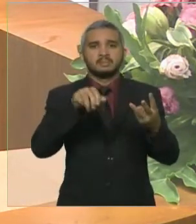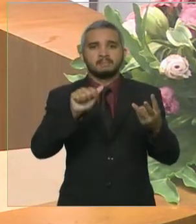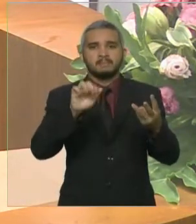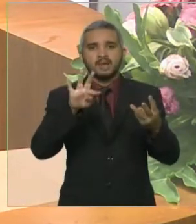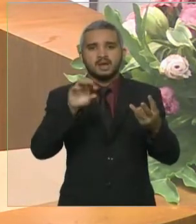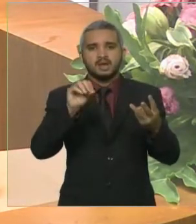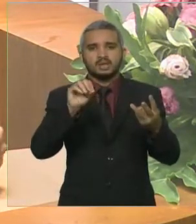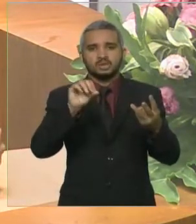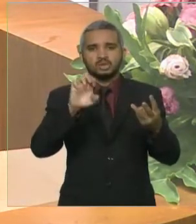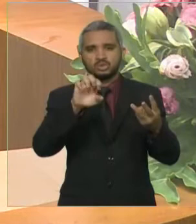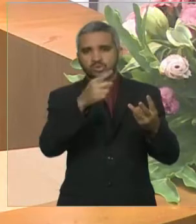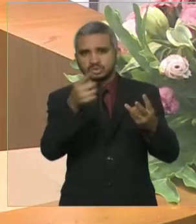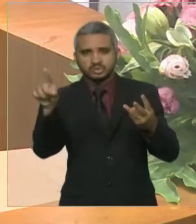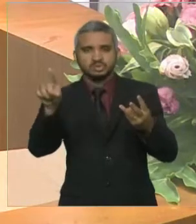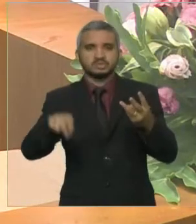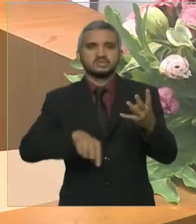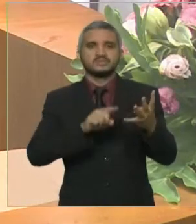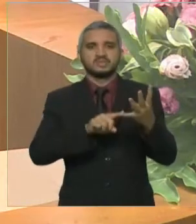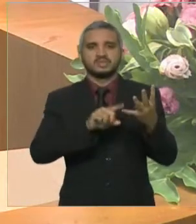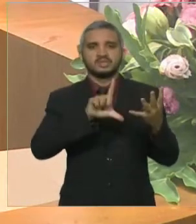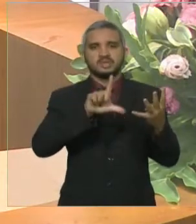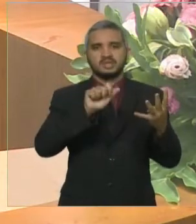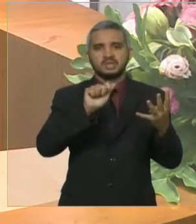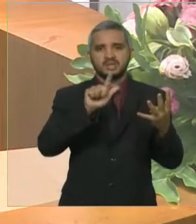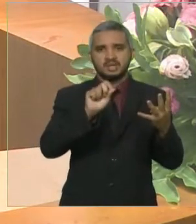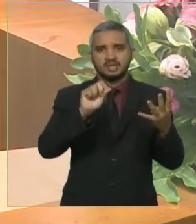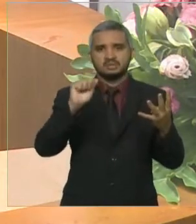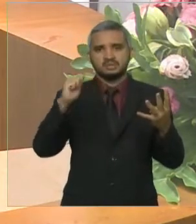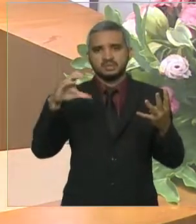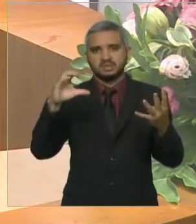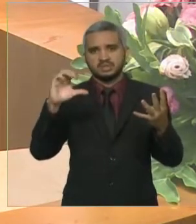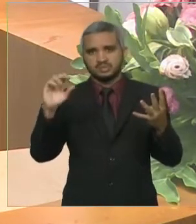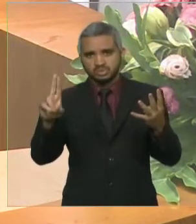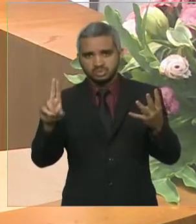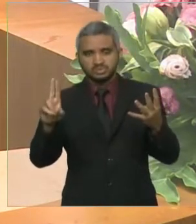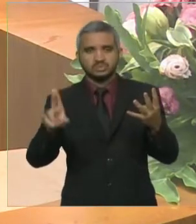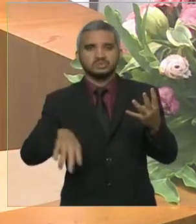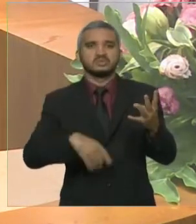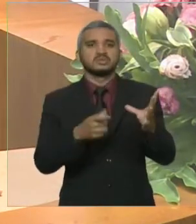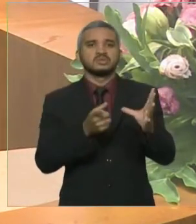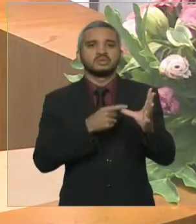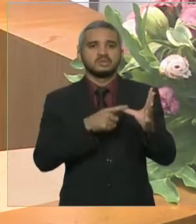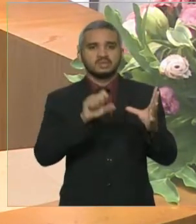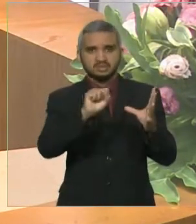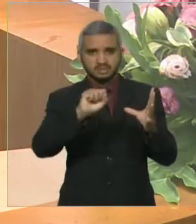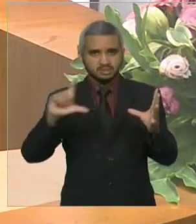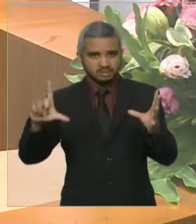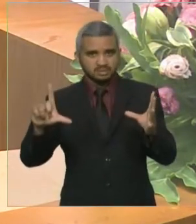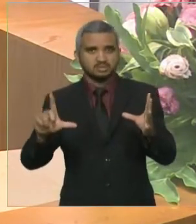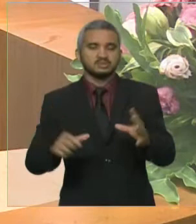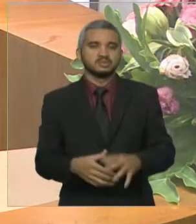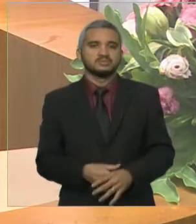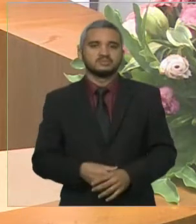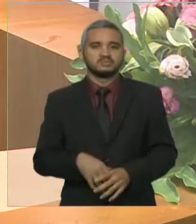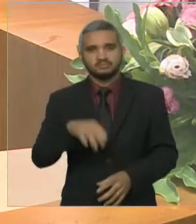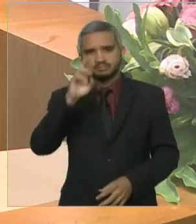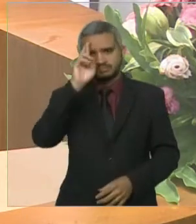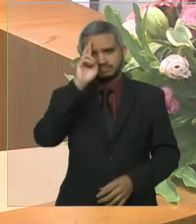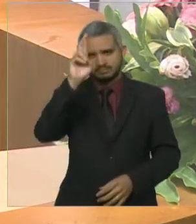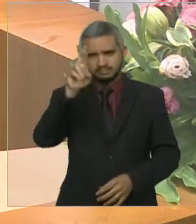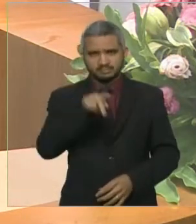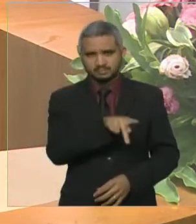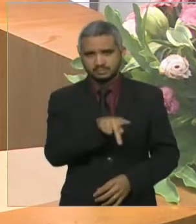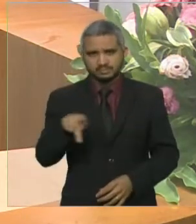de Laguaçu, bem como também na cidade de São Luís. E, senhor presidente,